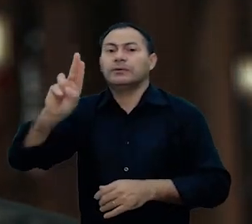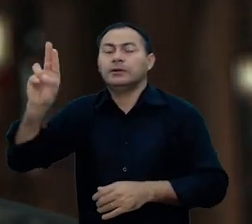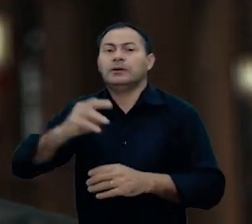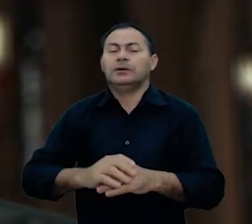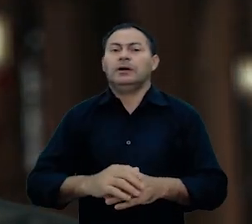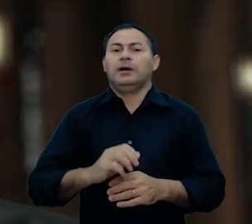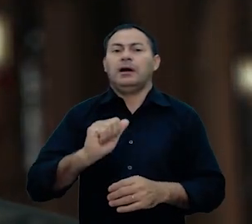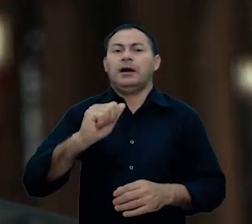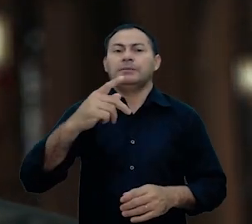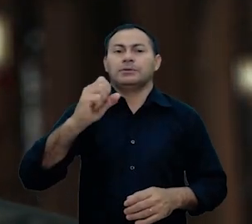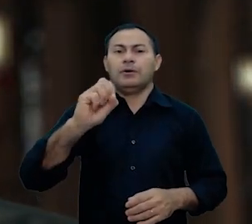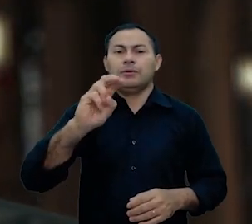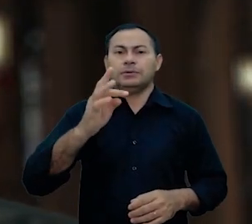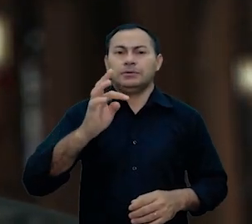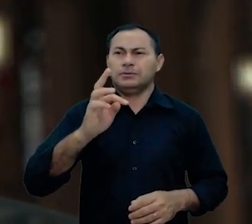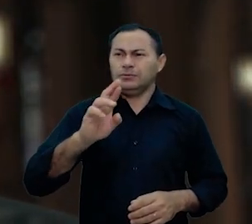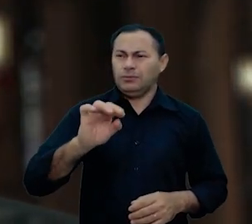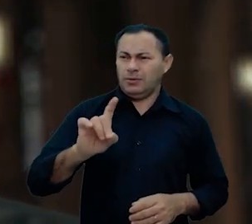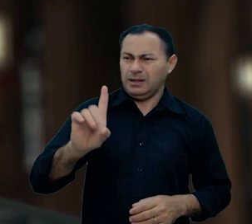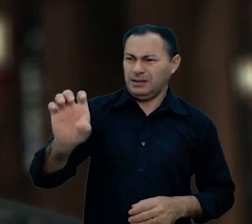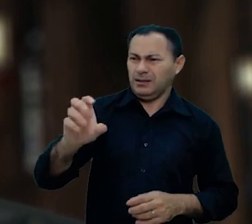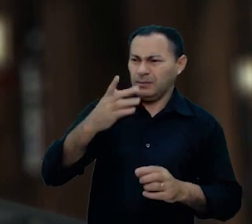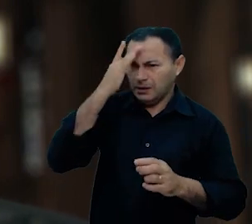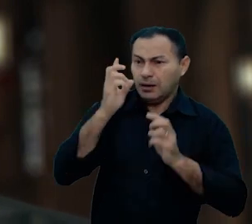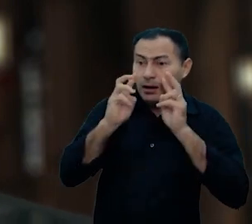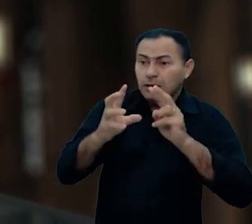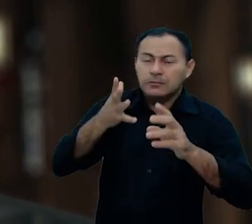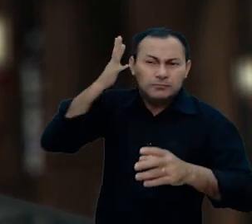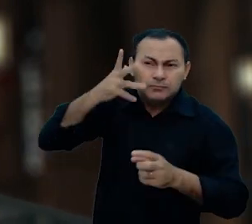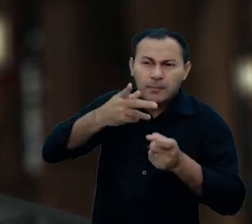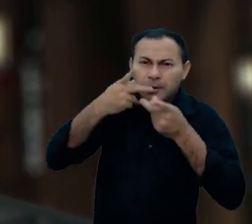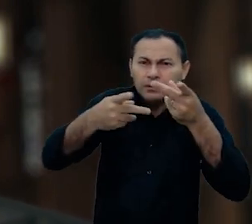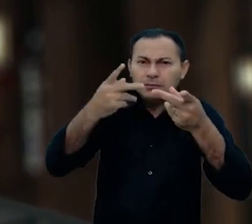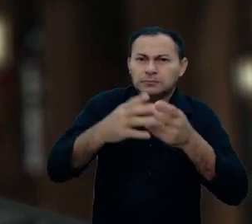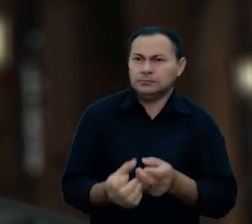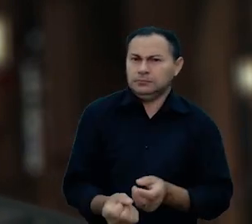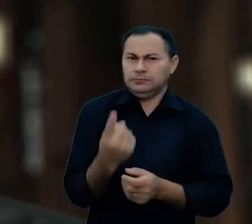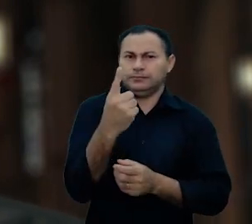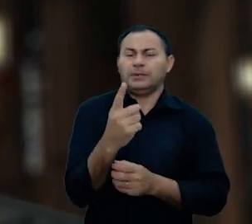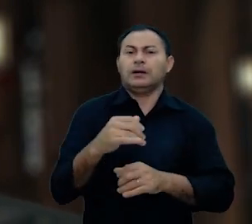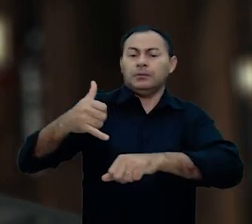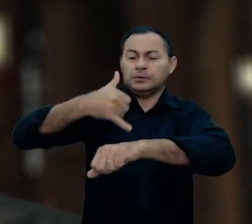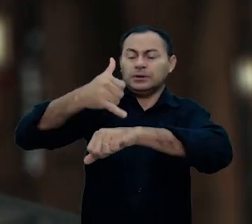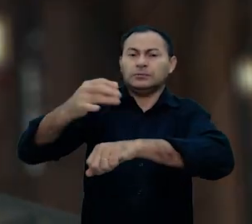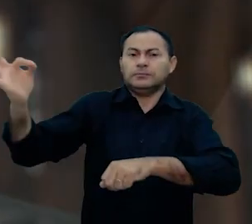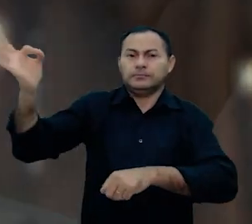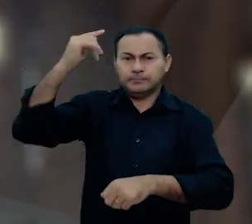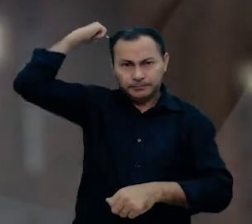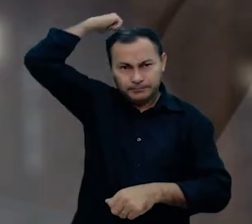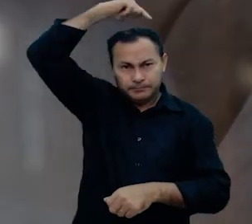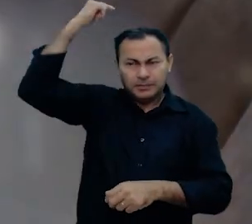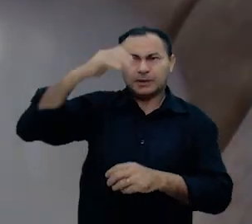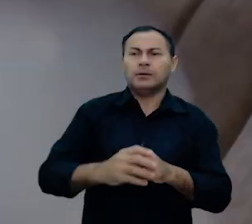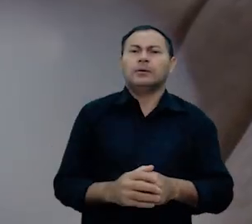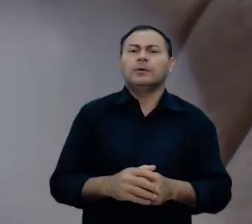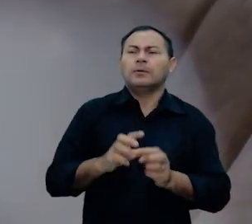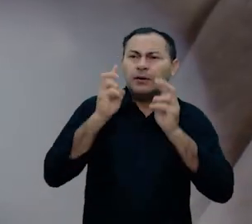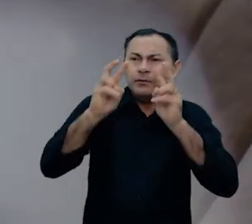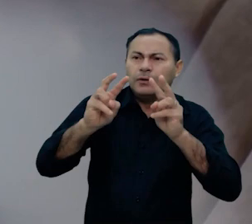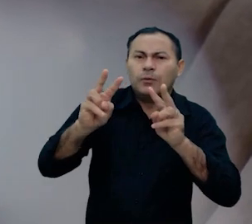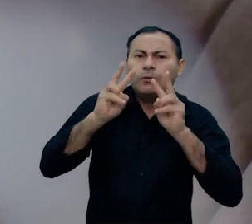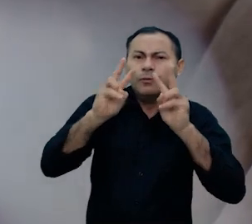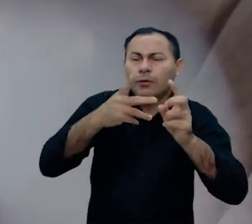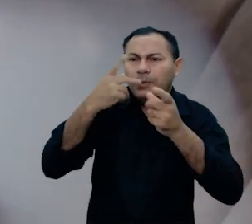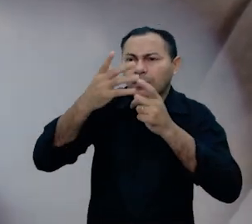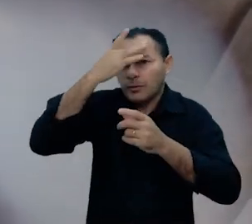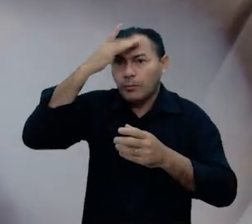universidades de Oxford e Cambridge, todos ficaram espantados com a sua pregação. Isso era a unção do Espírito Santo. Uma vez Moody ouviu um homem